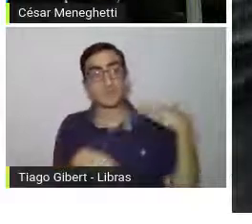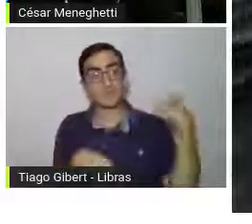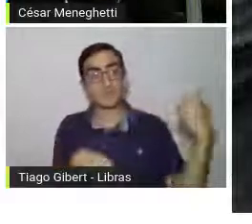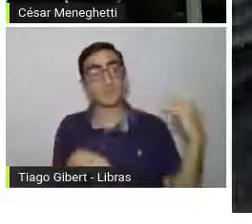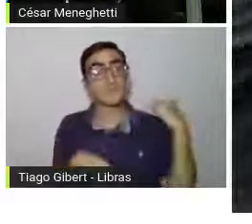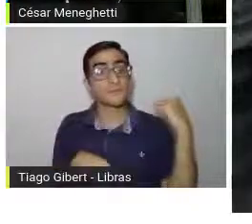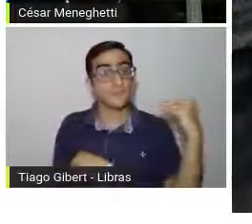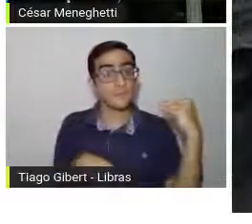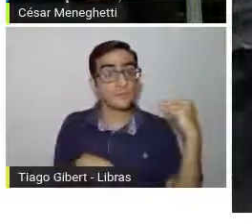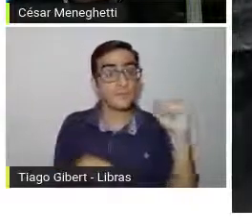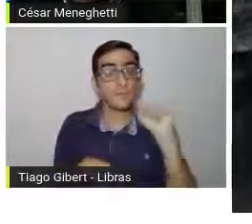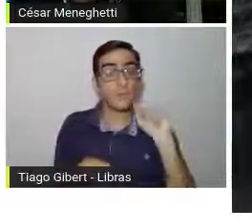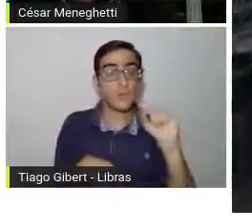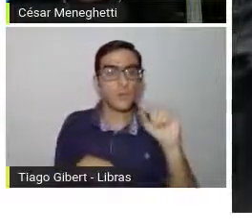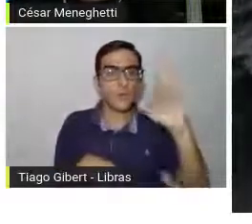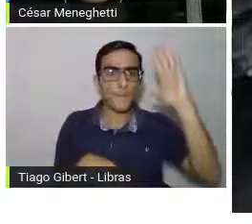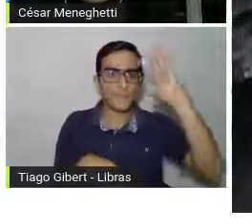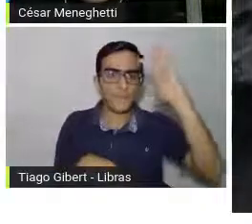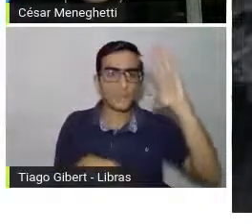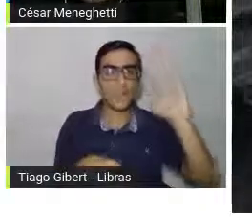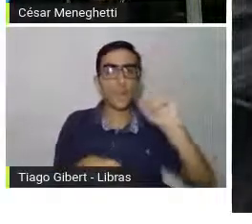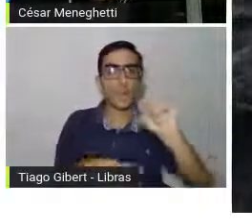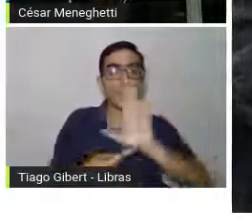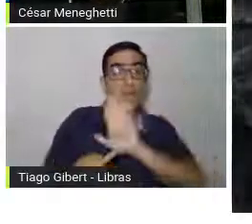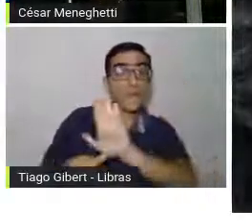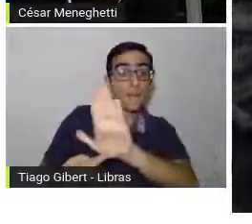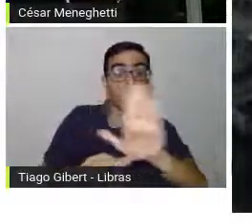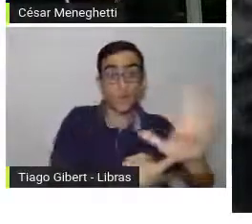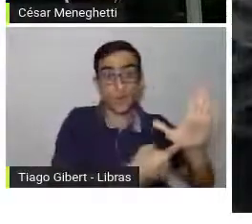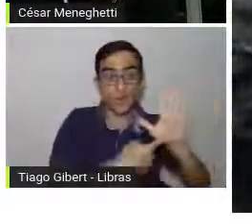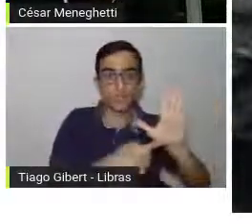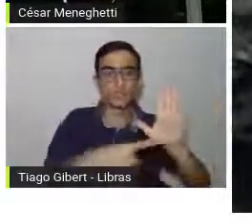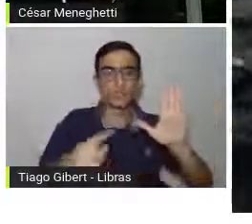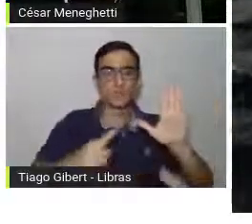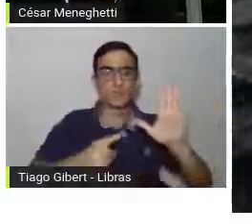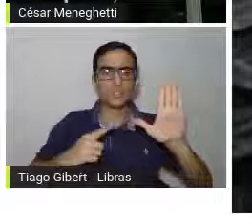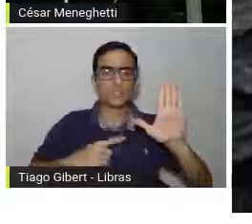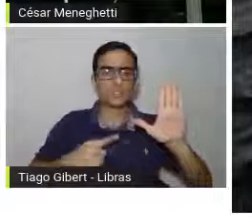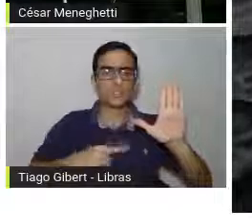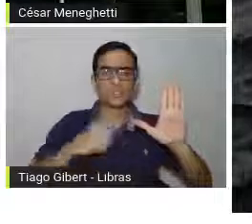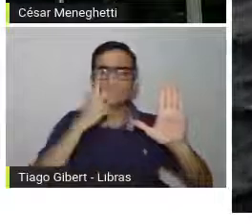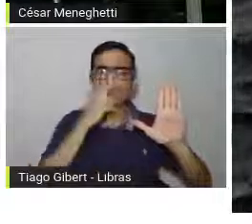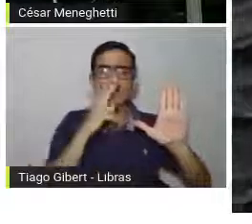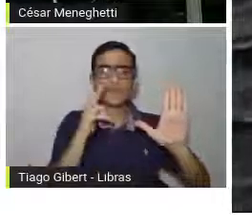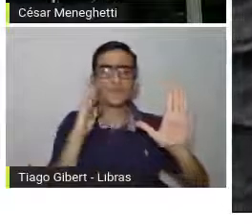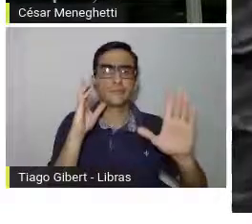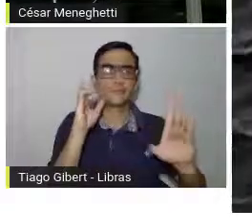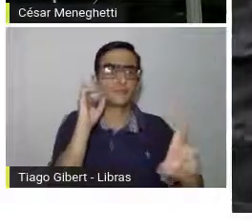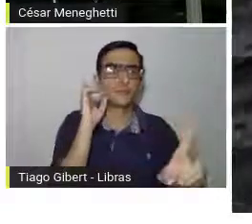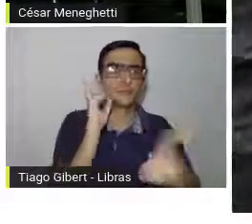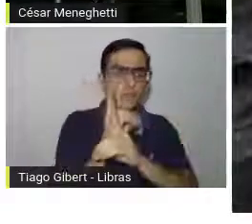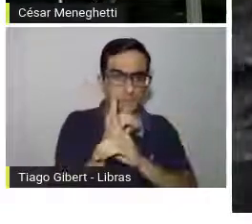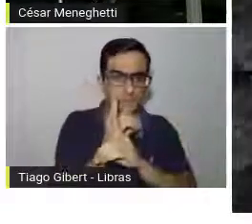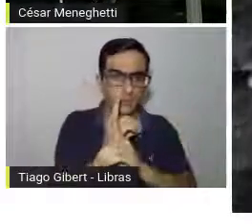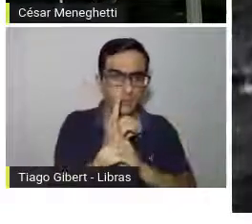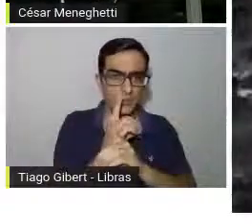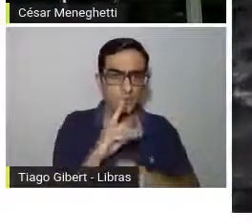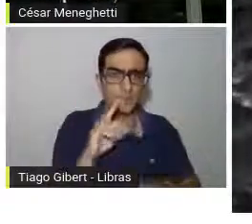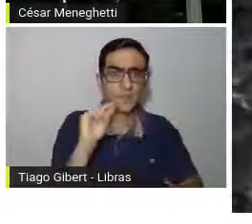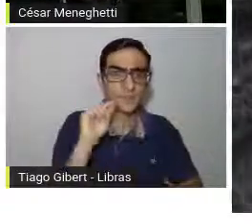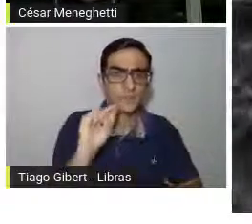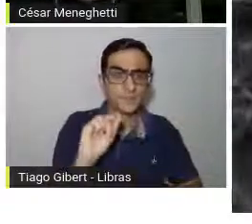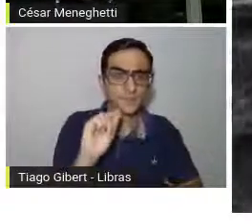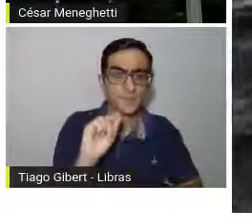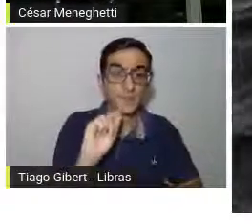para pensar numa mostra que tinha a ver com... E a gente descobriu, junto com os curadores, de fazer...